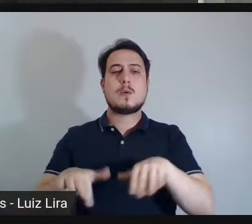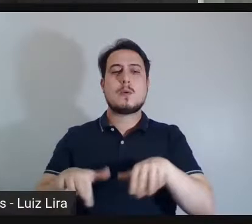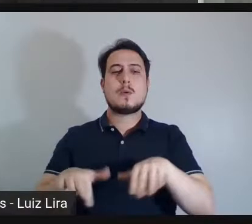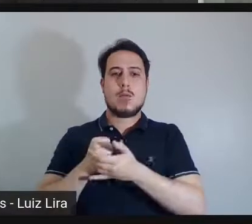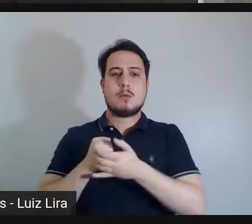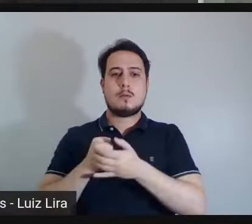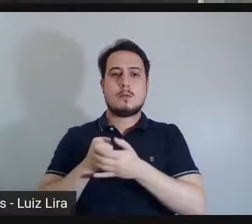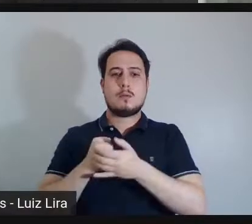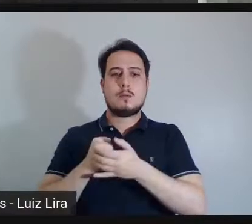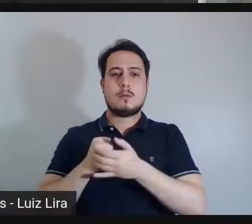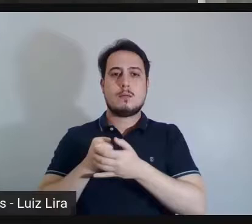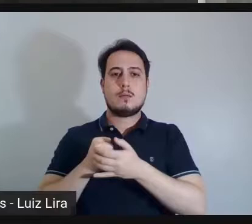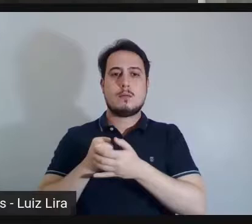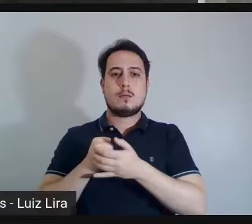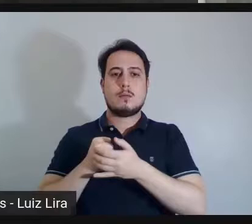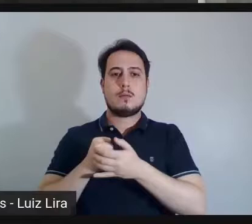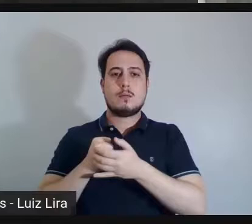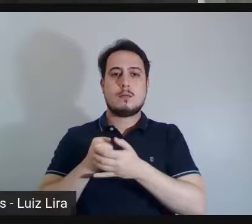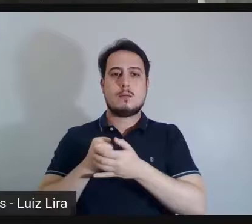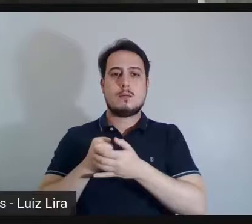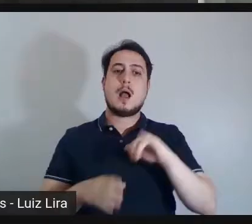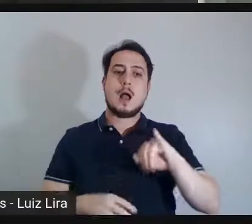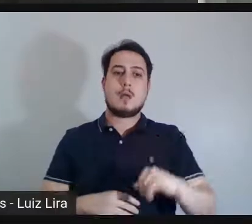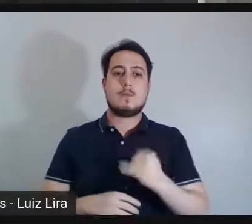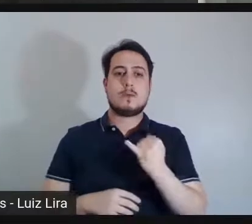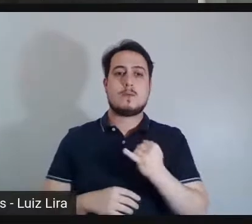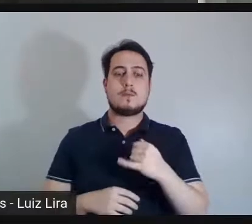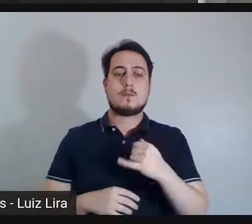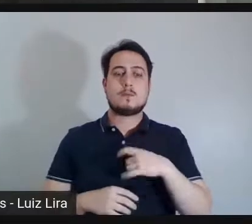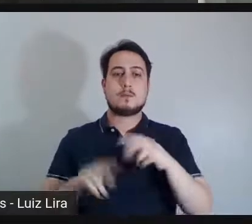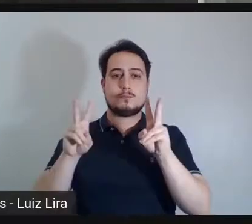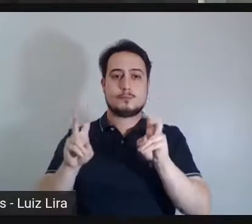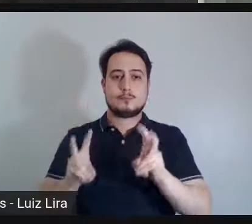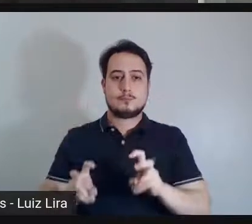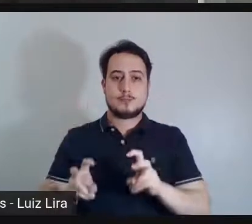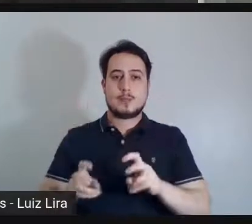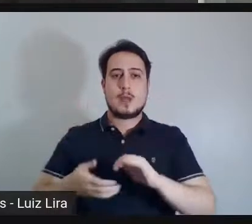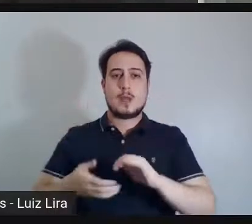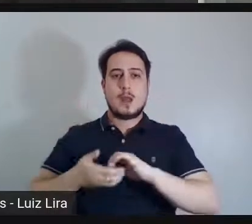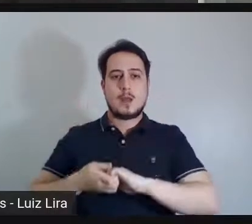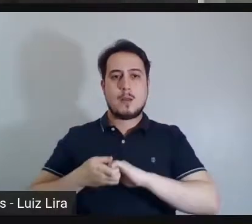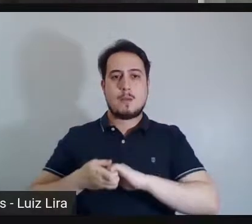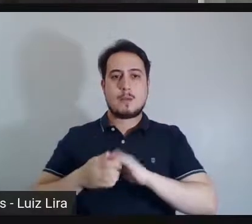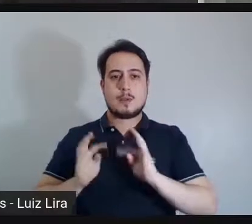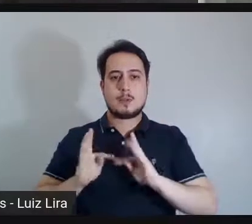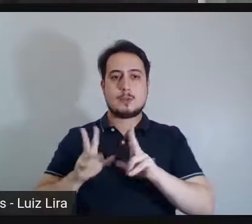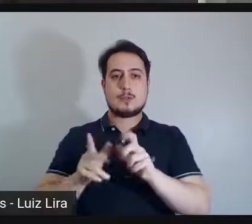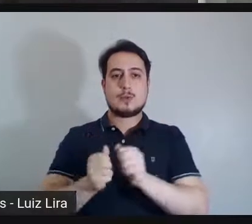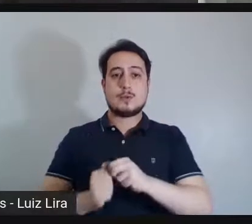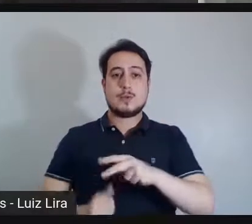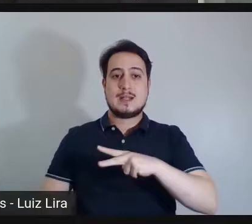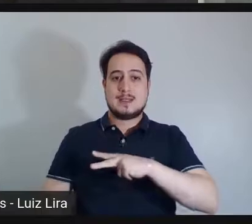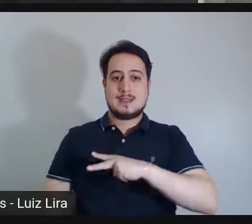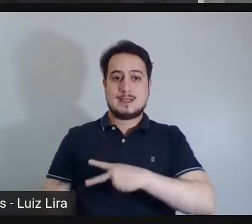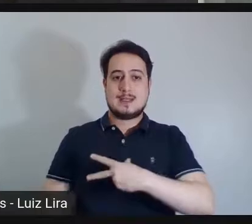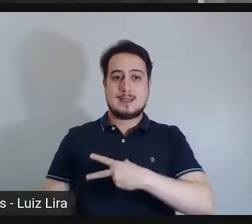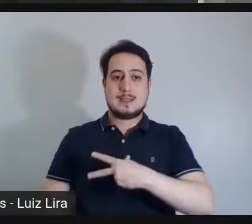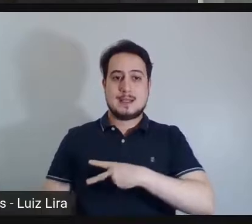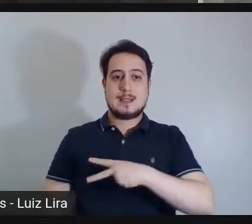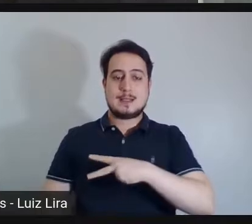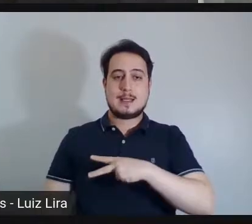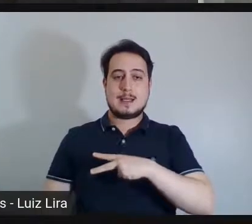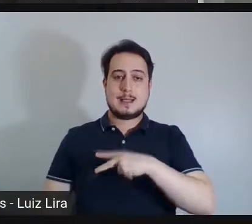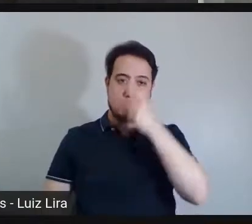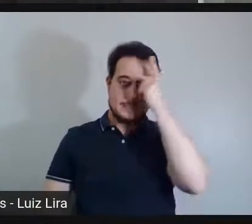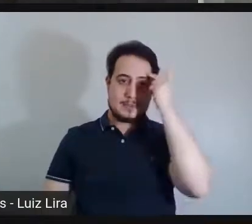Covid-19. Eu aproveito o tema da live para cumprimentar todos os terceirizados da Câmara dos Deputados, que aqui eu peço o Vênia, aqui a